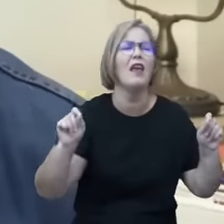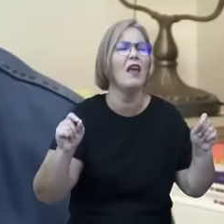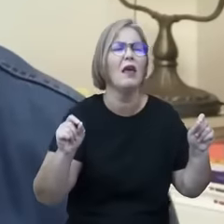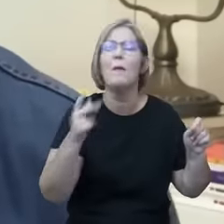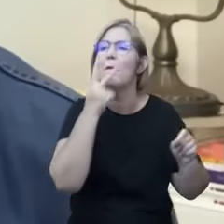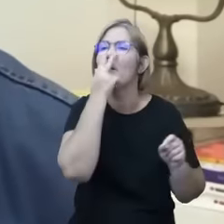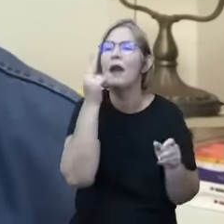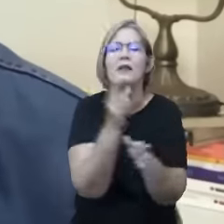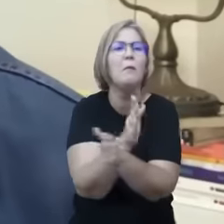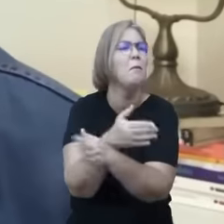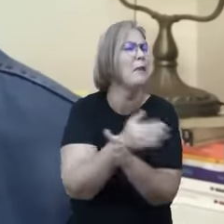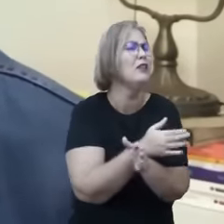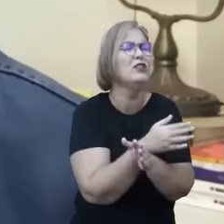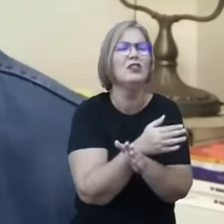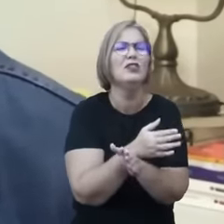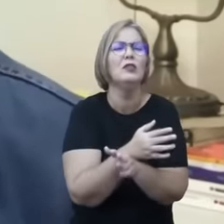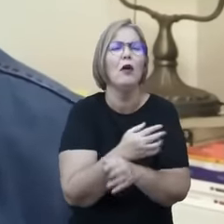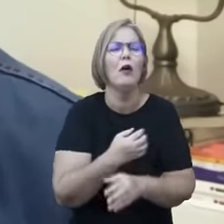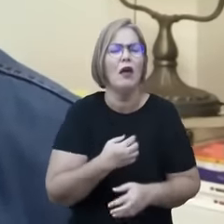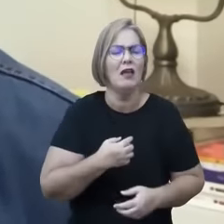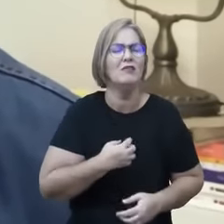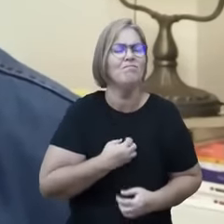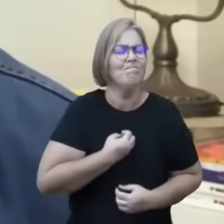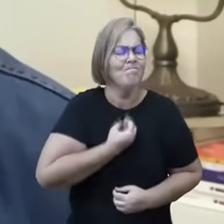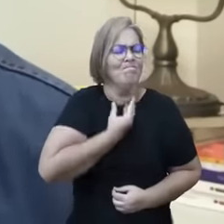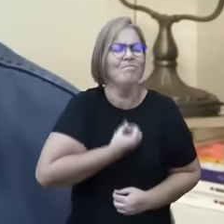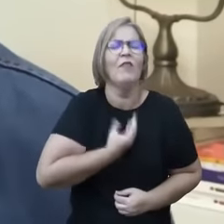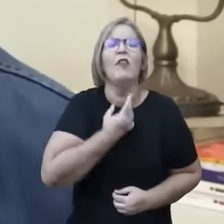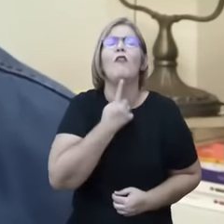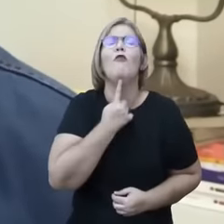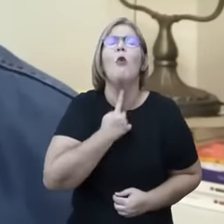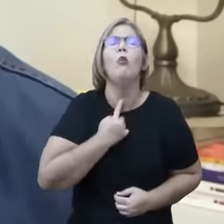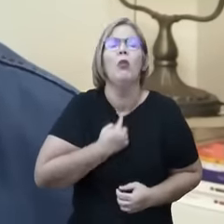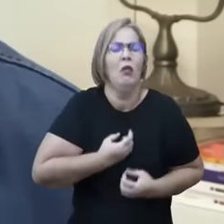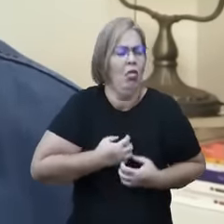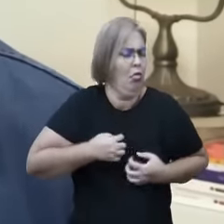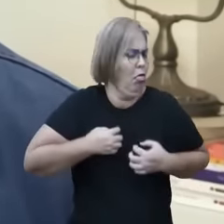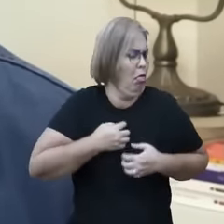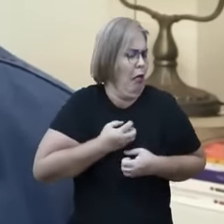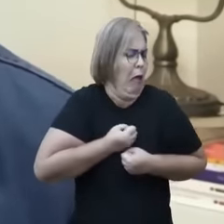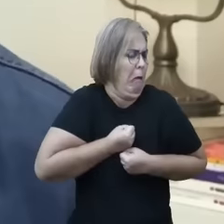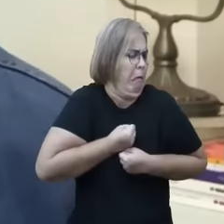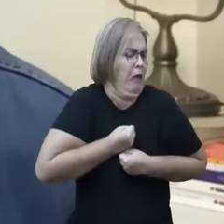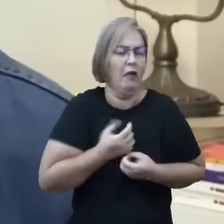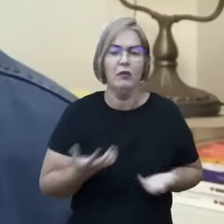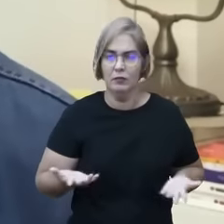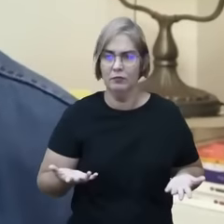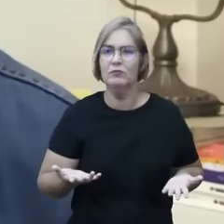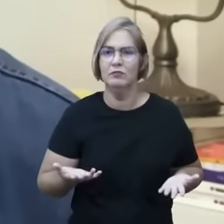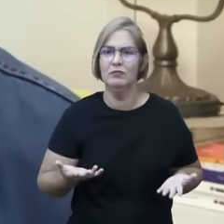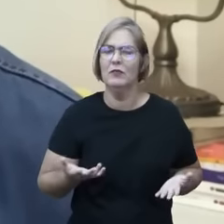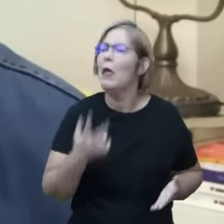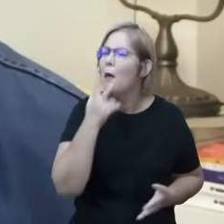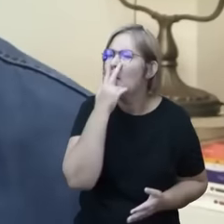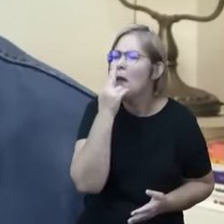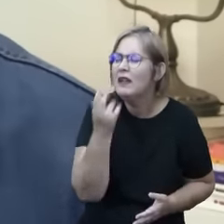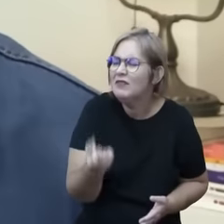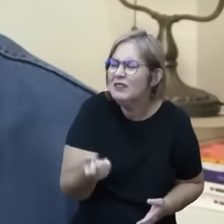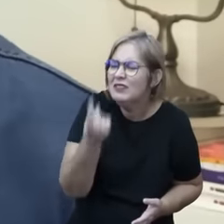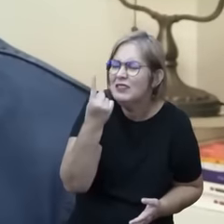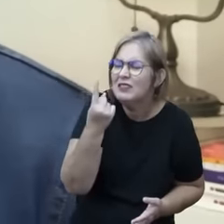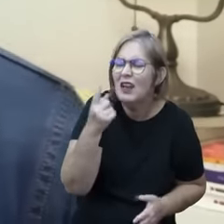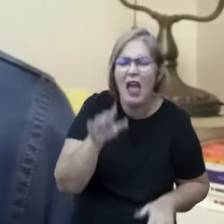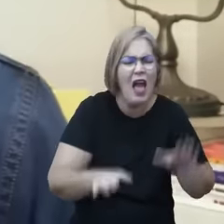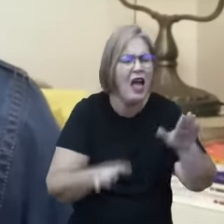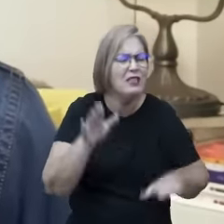de nossos dias, é também o absurdo, tanto quanto o estranho que em certos instantes vem